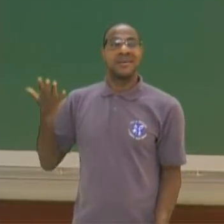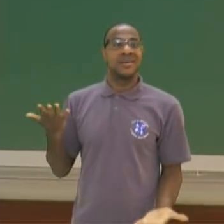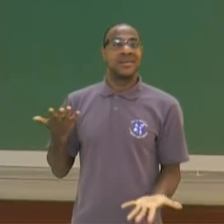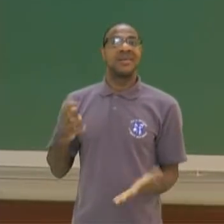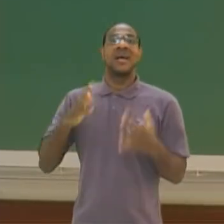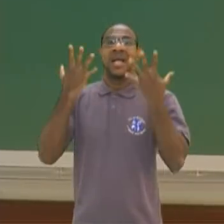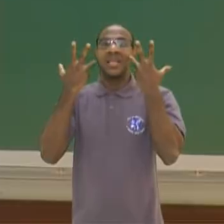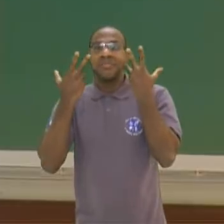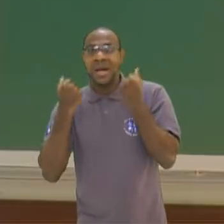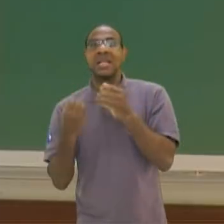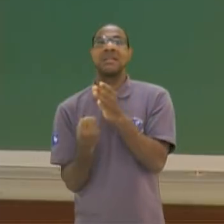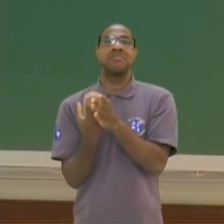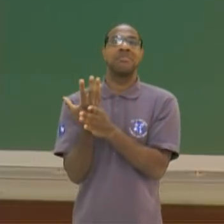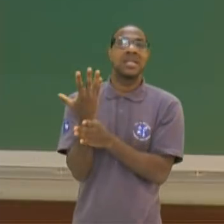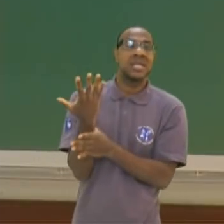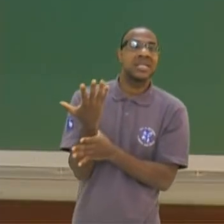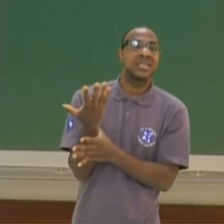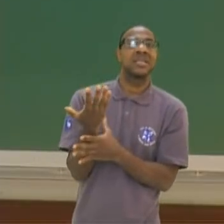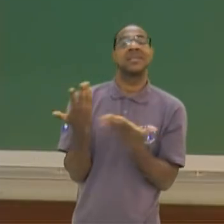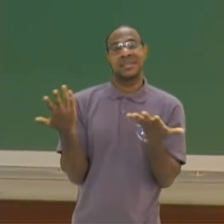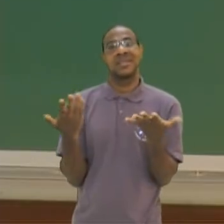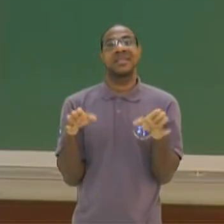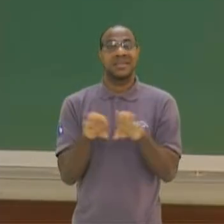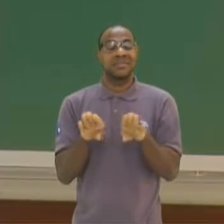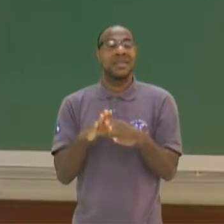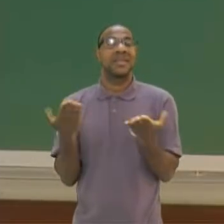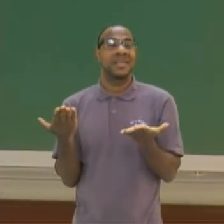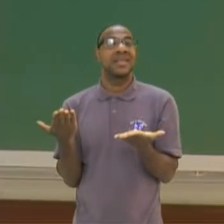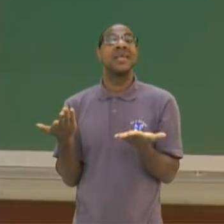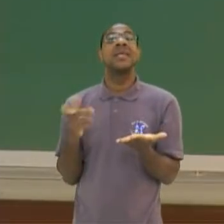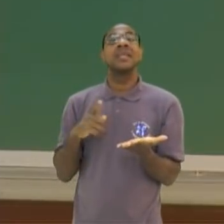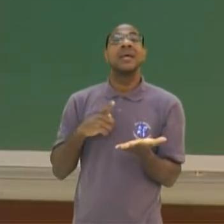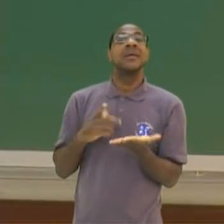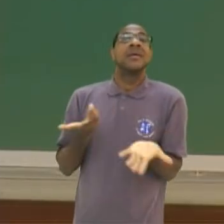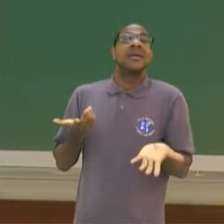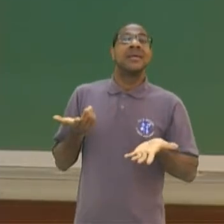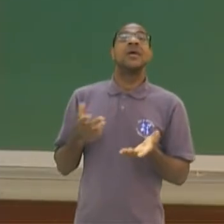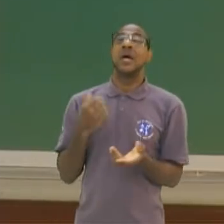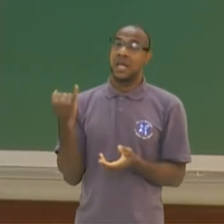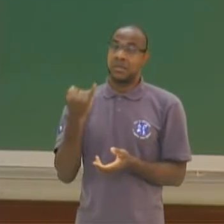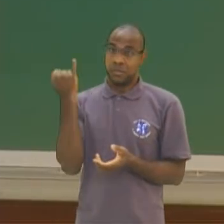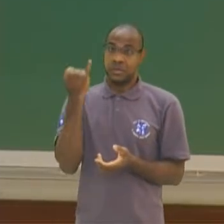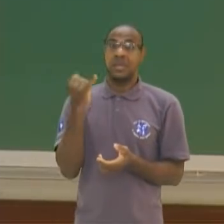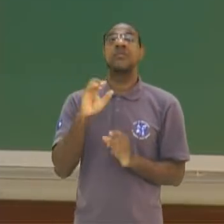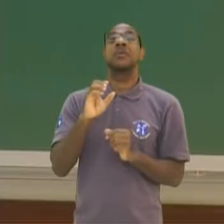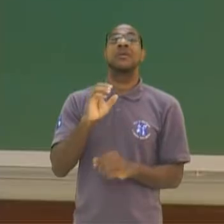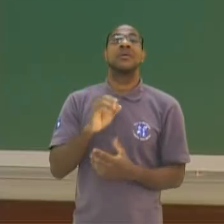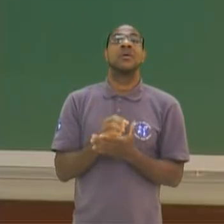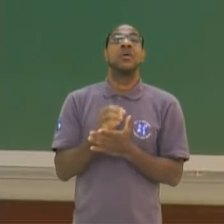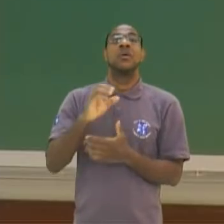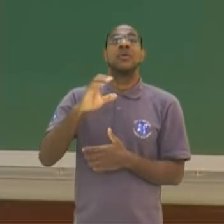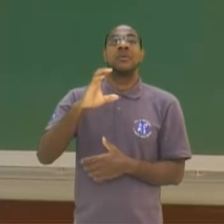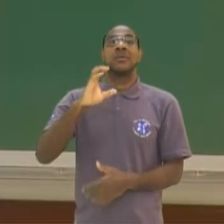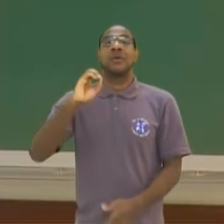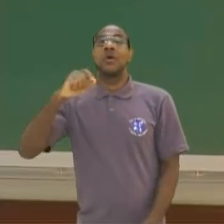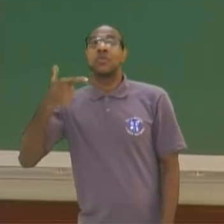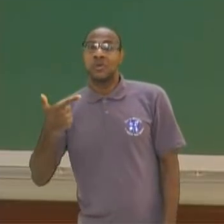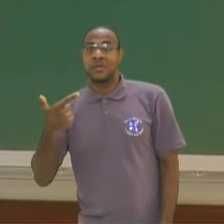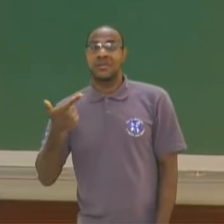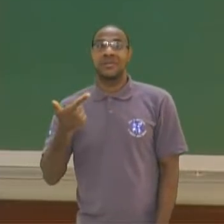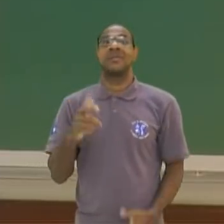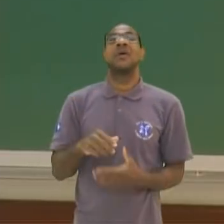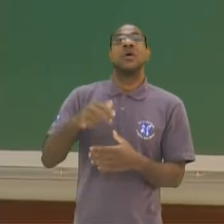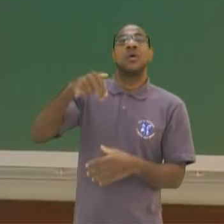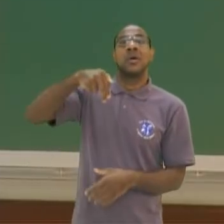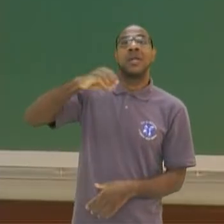nós respiremos somente oxigênio, mas o gás carbônico também é importante. O nitrogênio também é